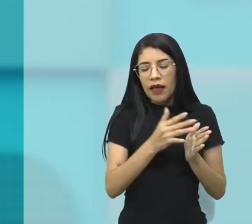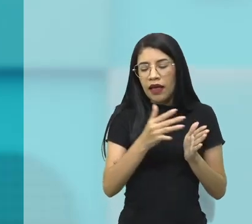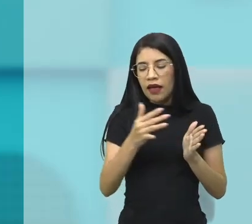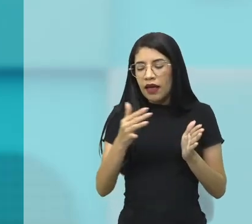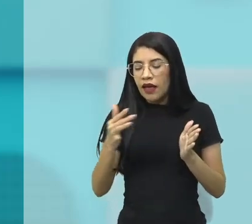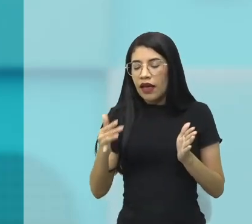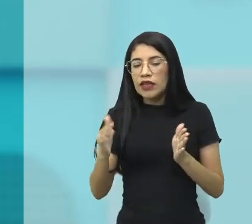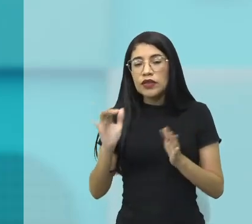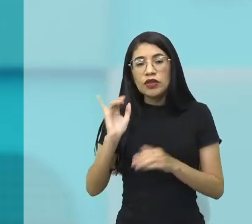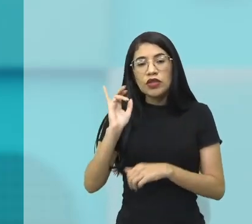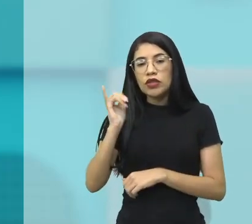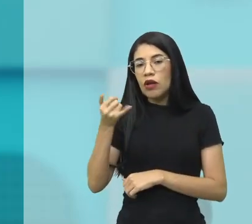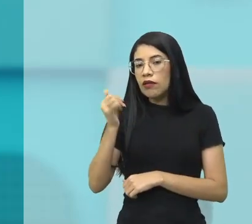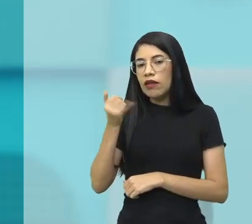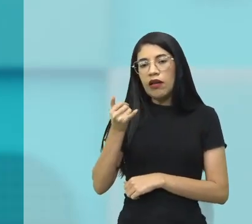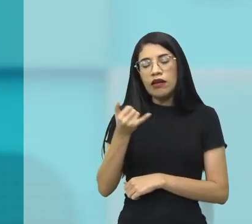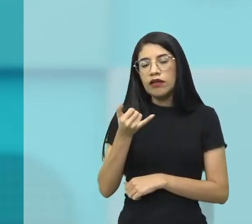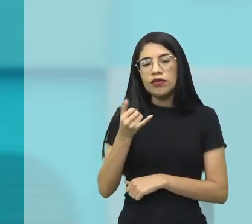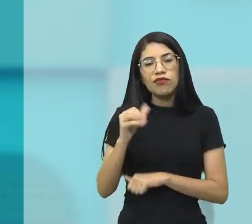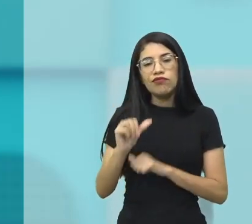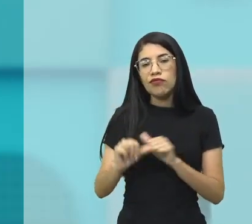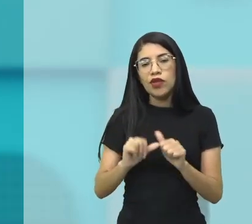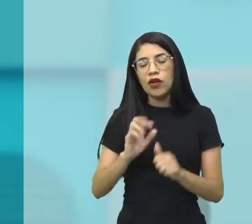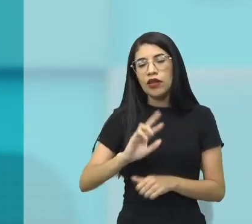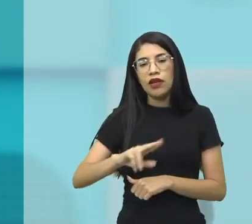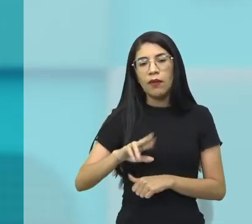texto narrando, ele deixou de ser